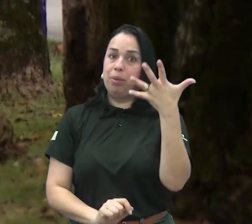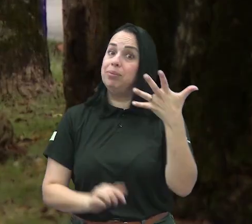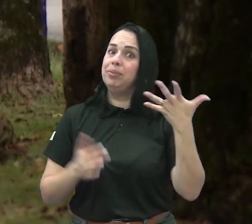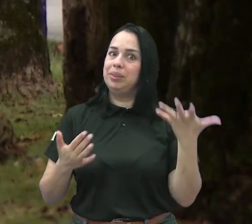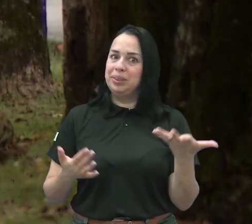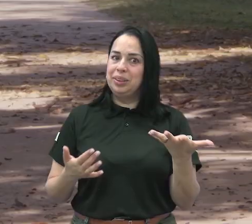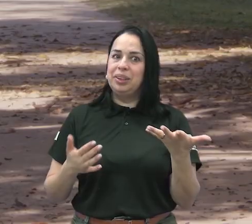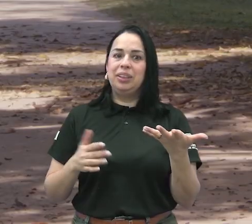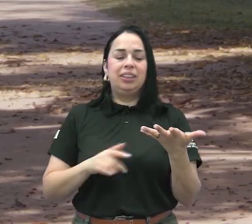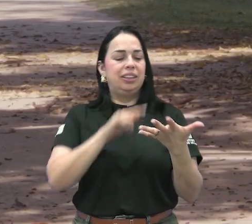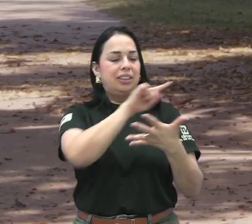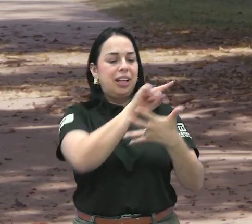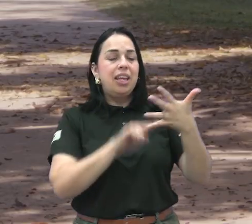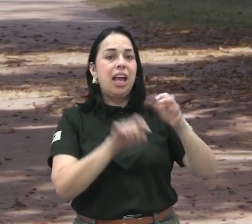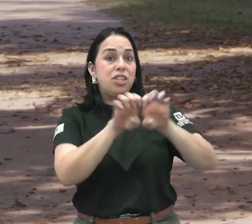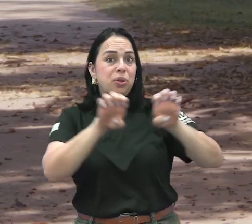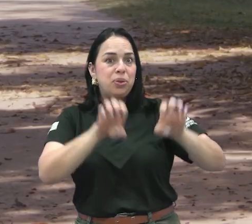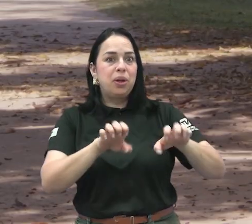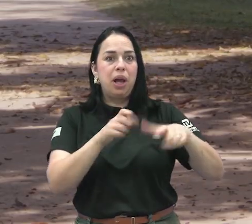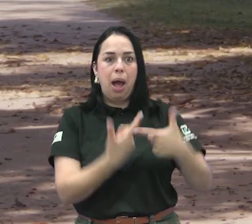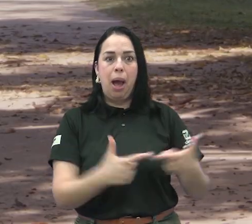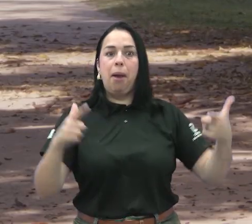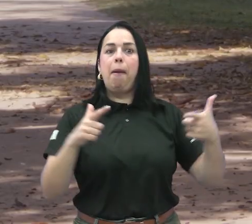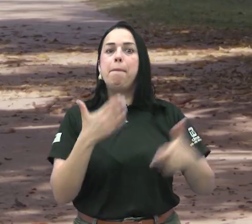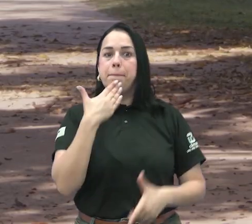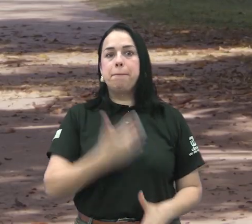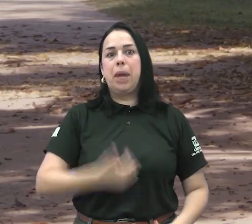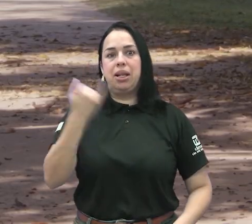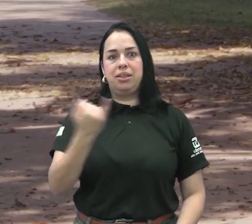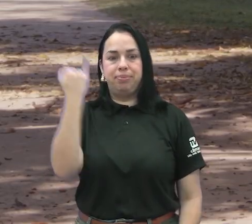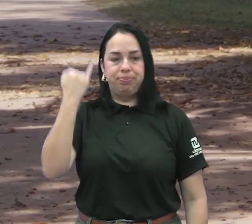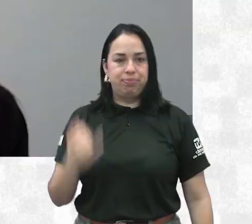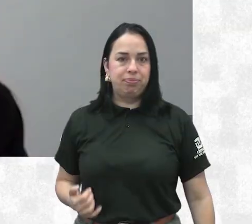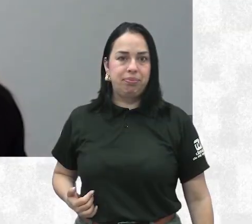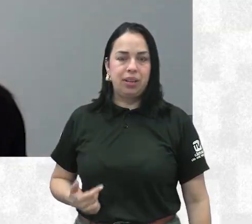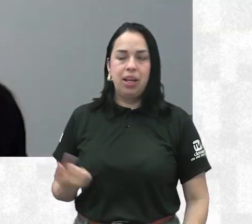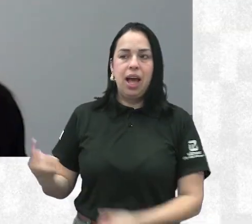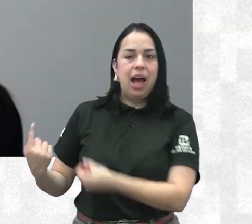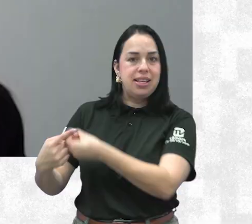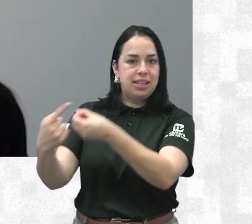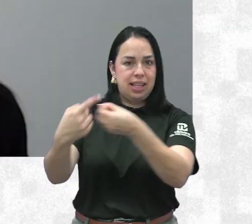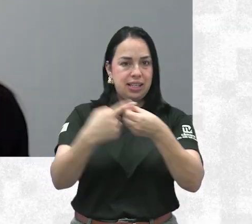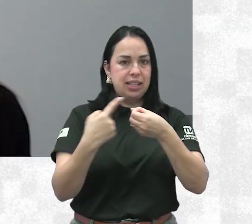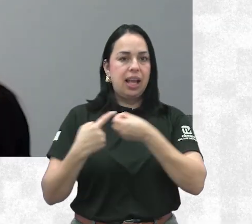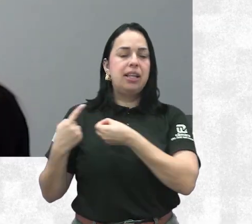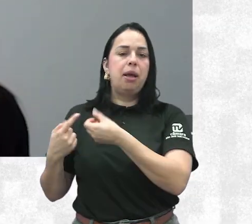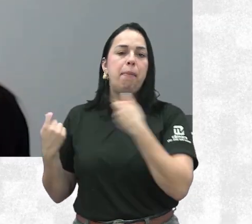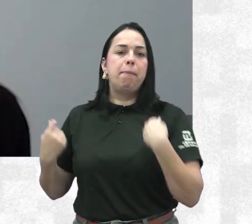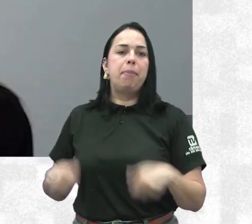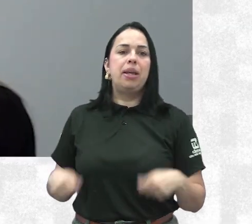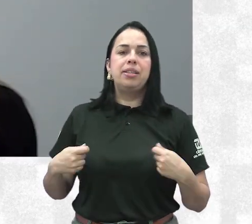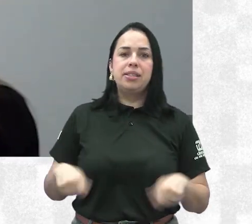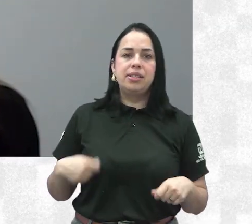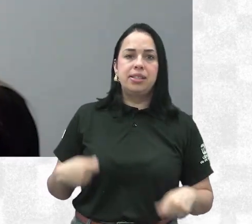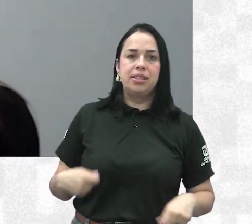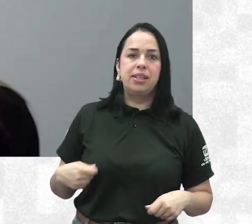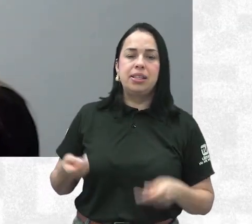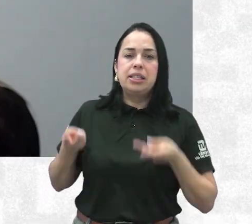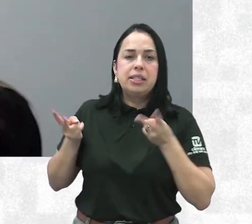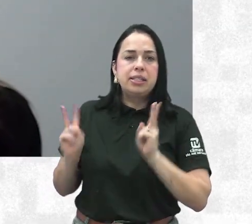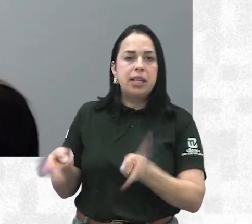e muito mais. Ampliar essa infraestrutura é fundamental. Os municípios, eles precisam estar